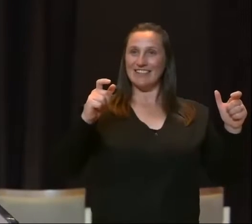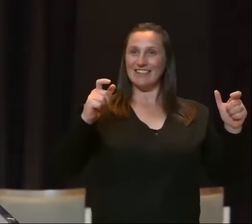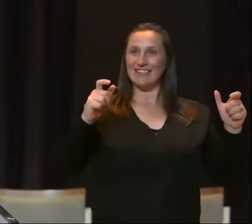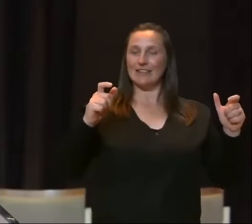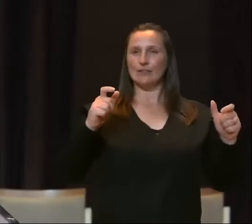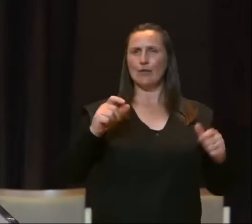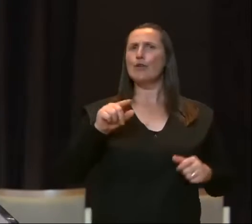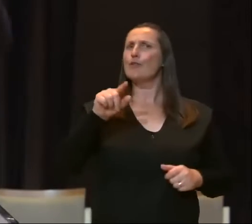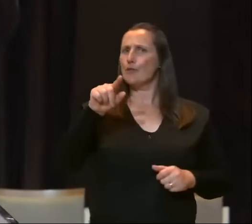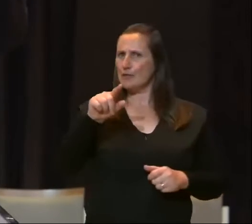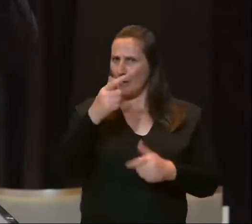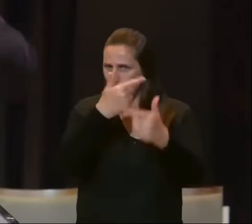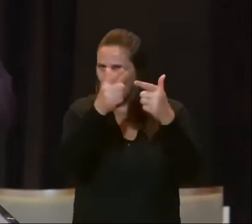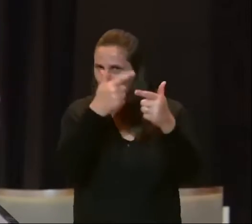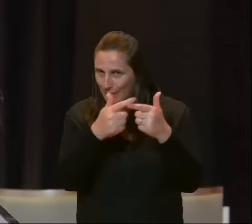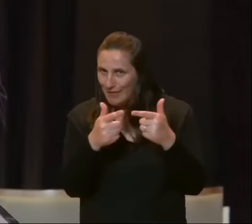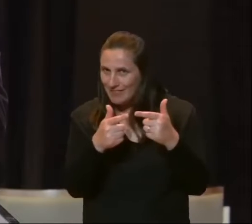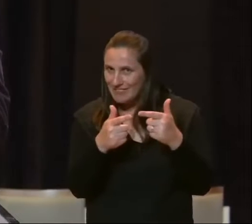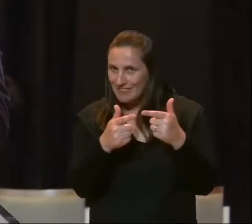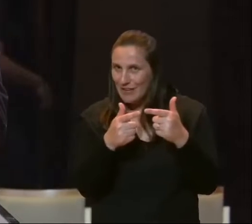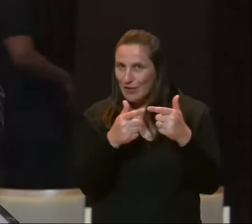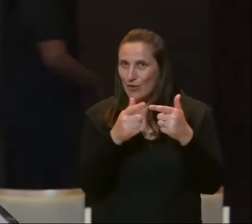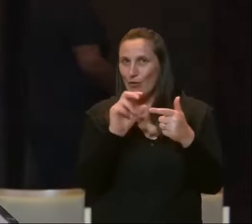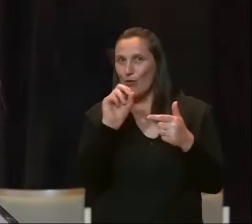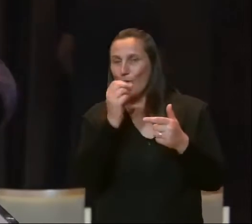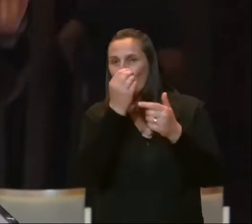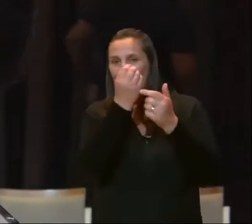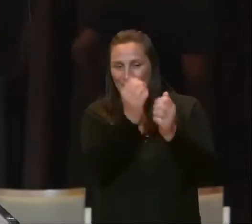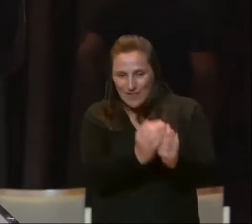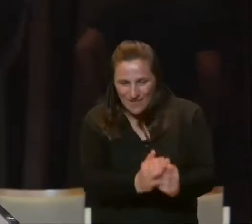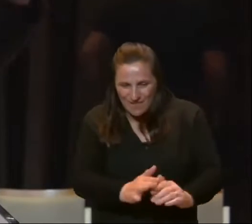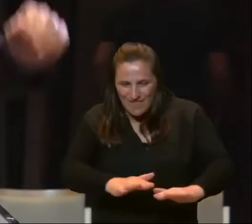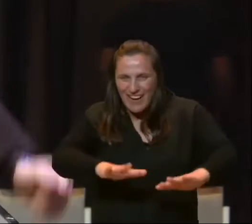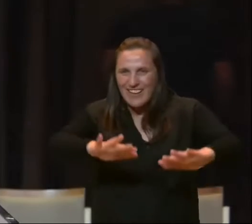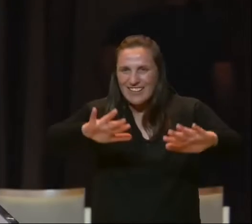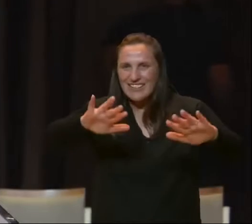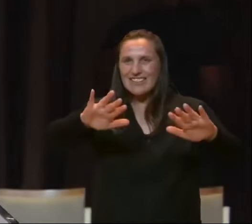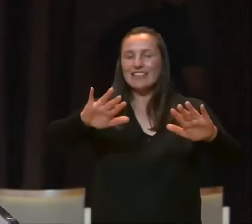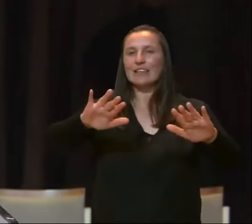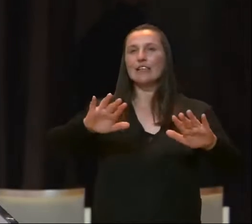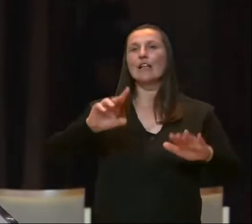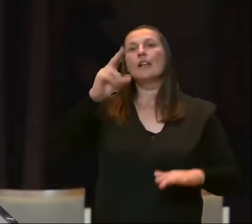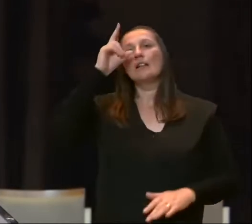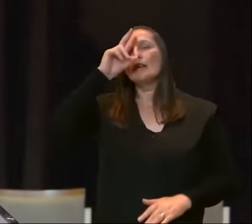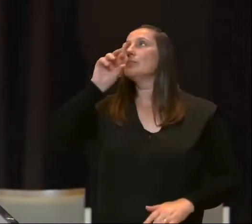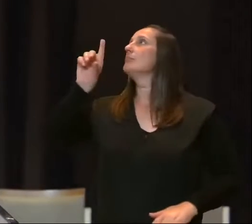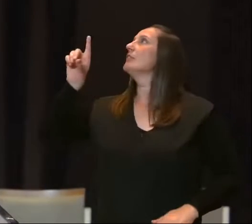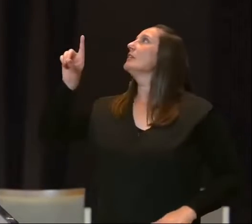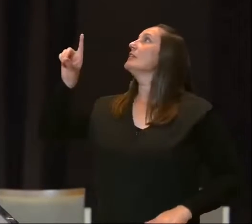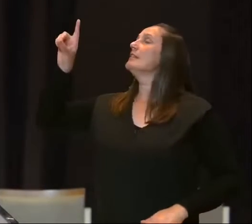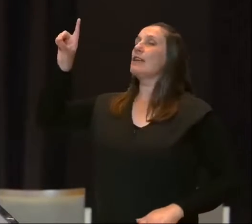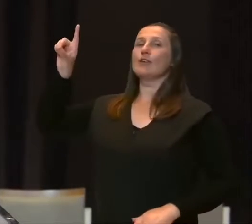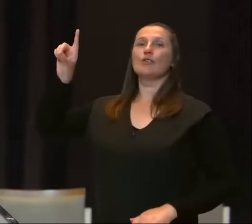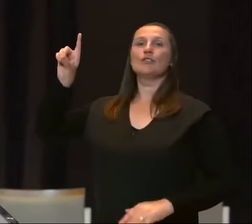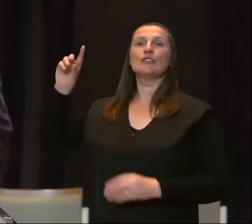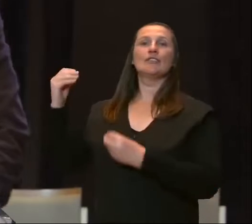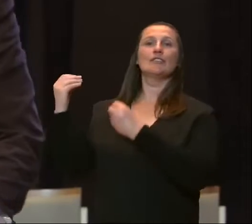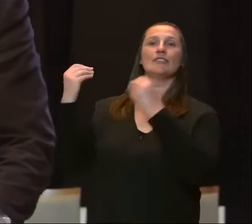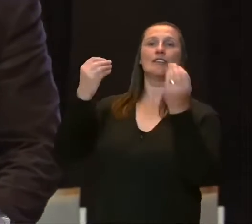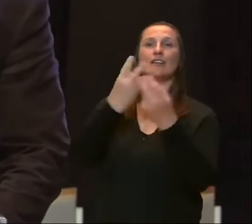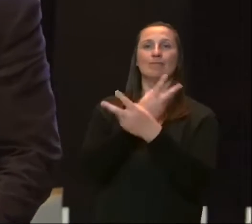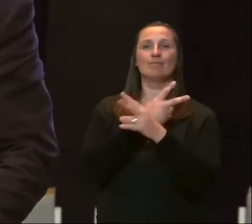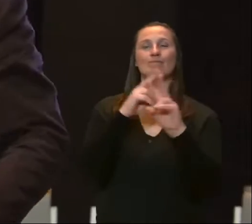vale? Lembra, o Senhor é a sua porção. Eu lembro de um dos momentos